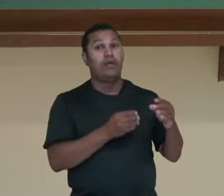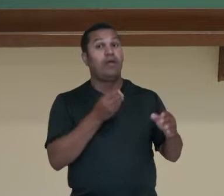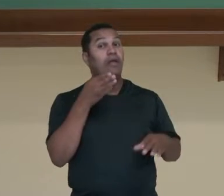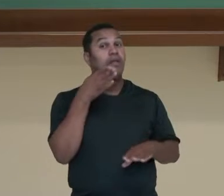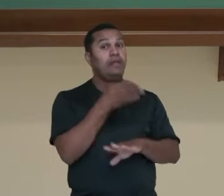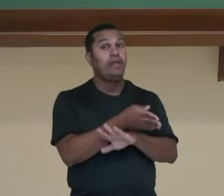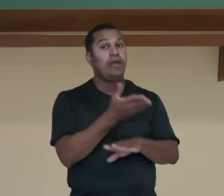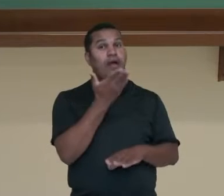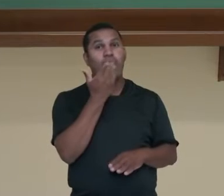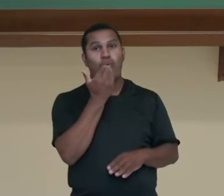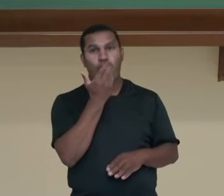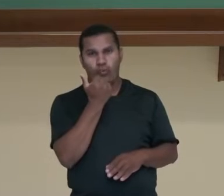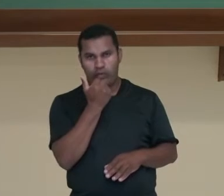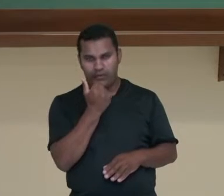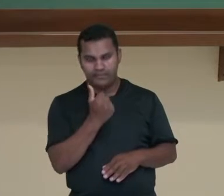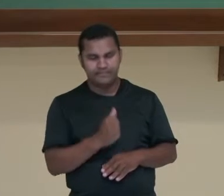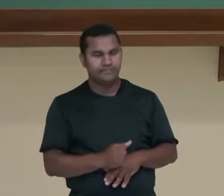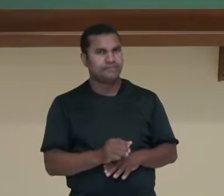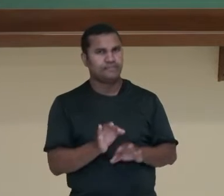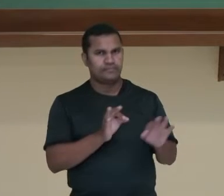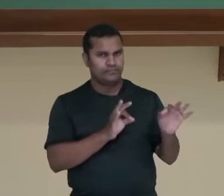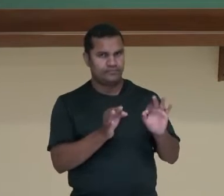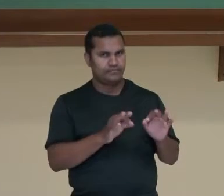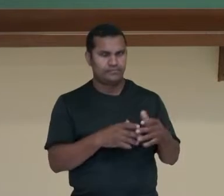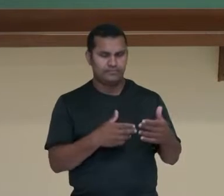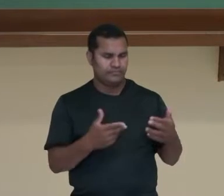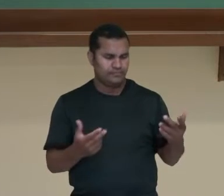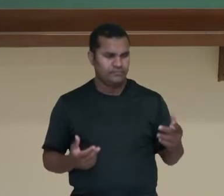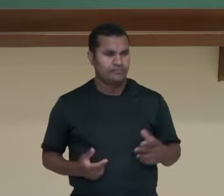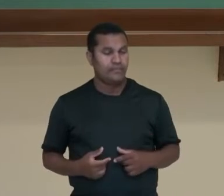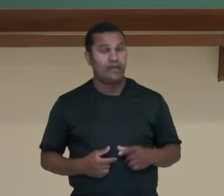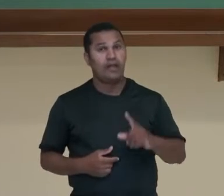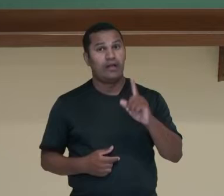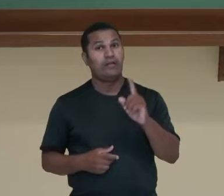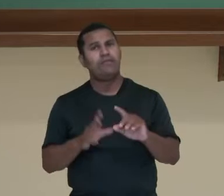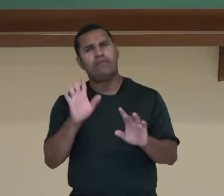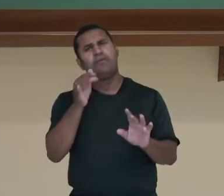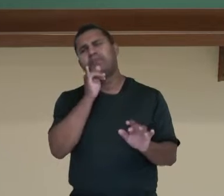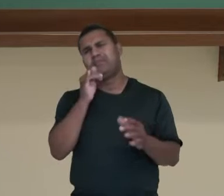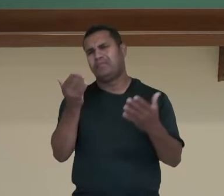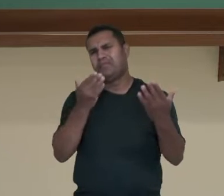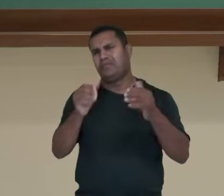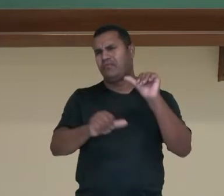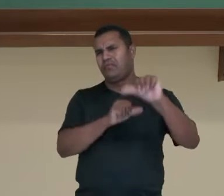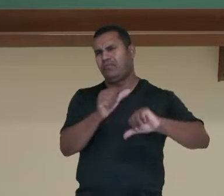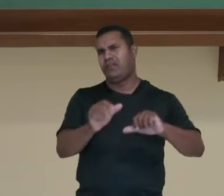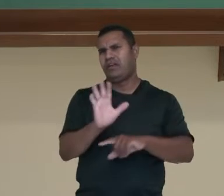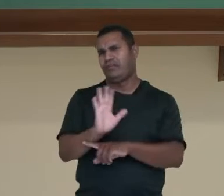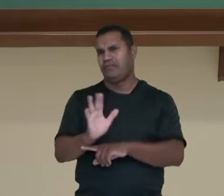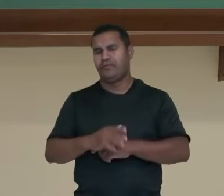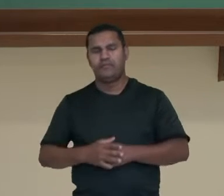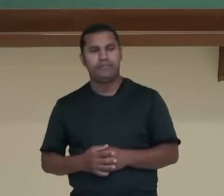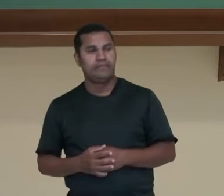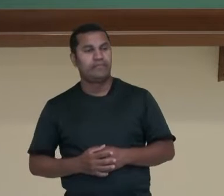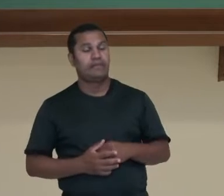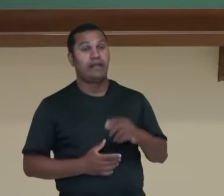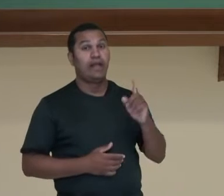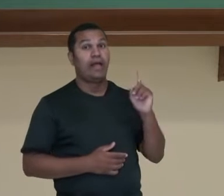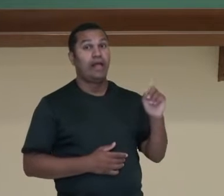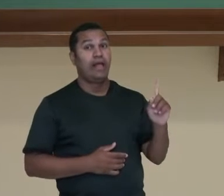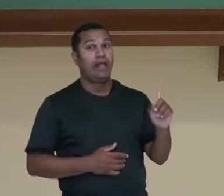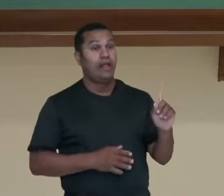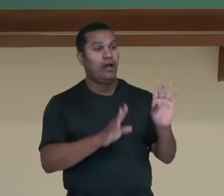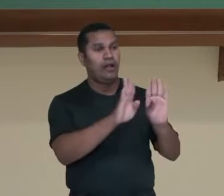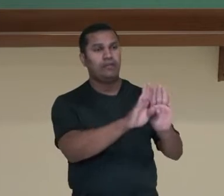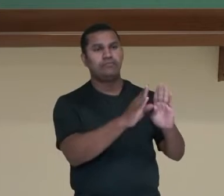diziam assim, eu não lembro se era comida, se era filme. Vamos supor que era um filme. Esse filme é muito ruim, esse filme é muito chato, esse filme